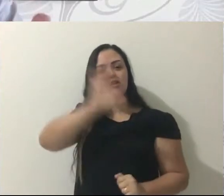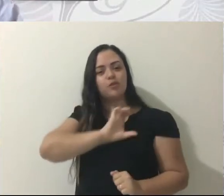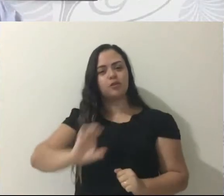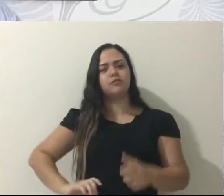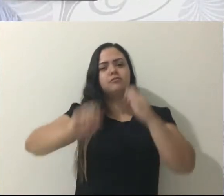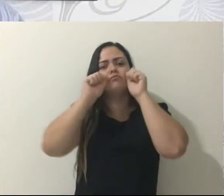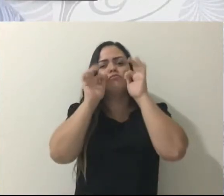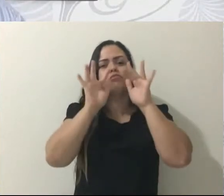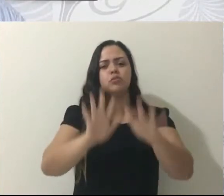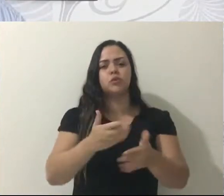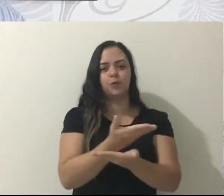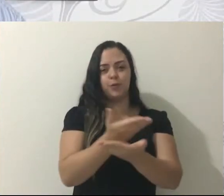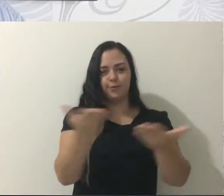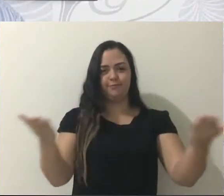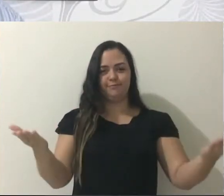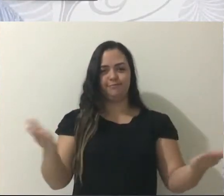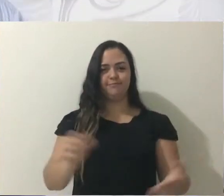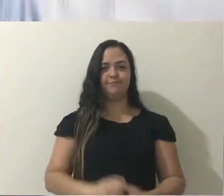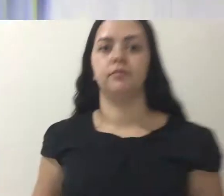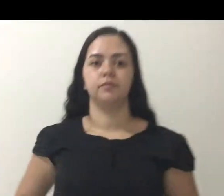em Cristo esteja abençoando você.